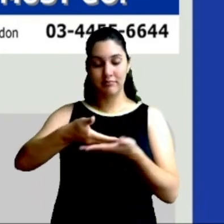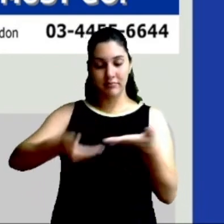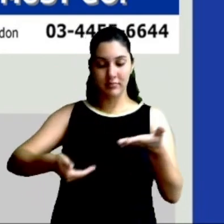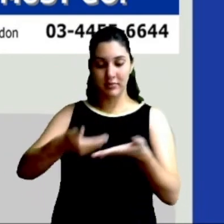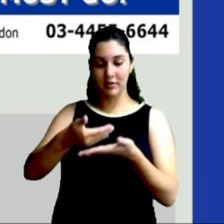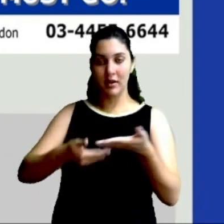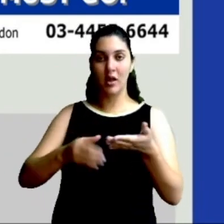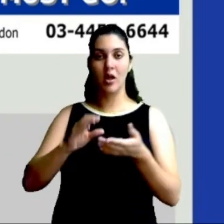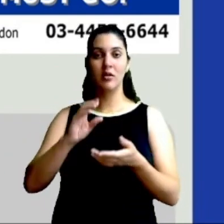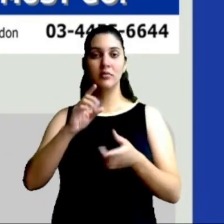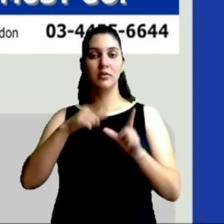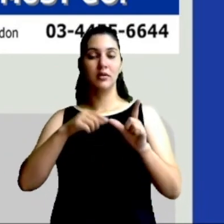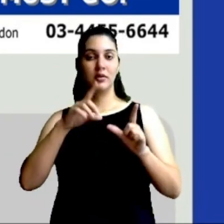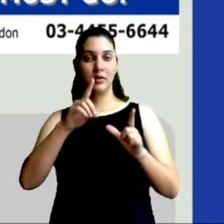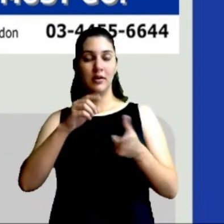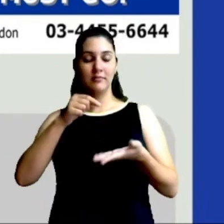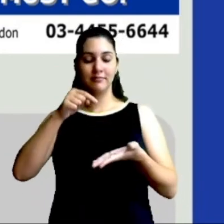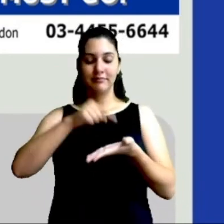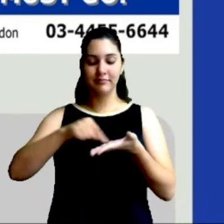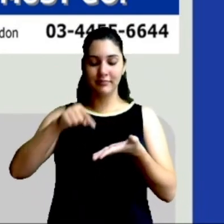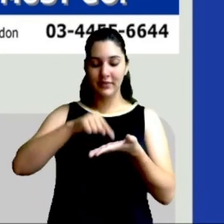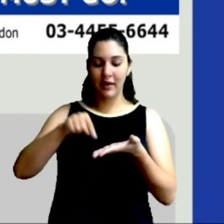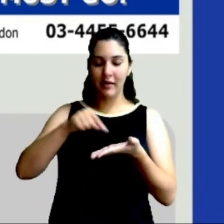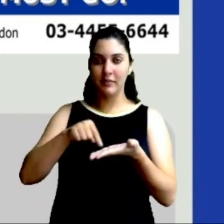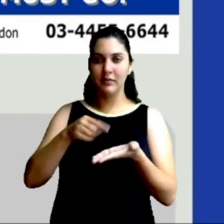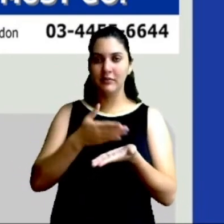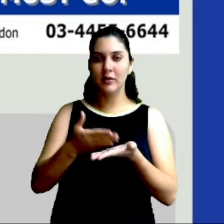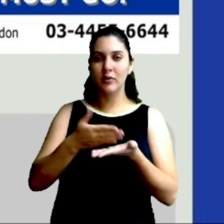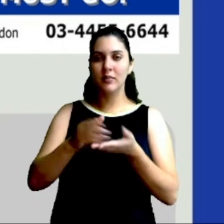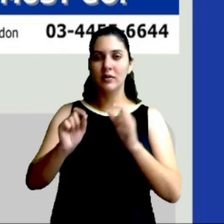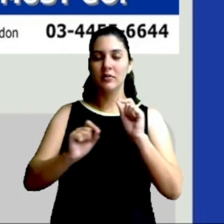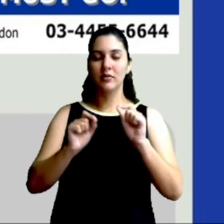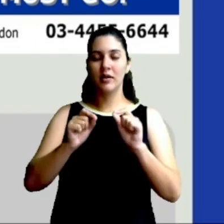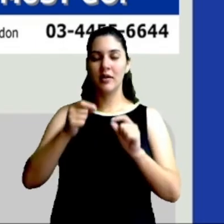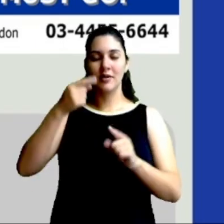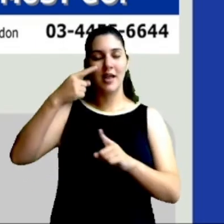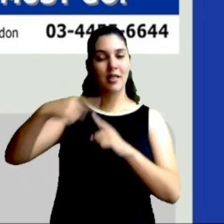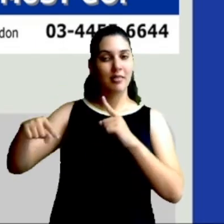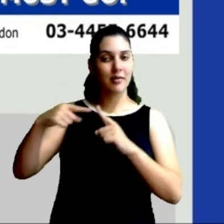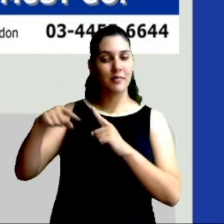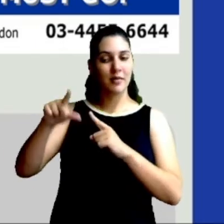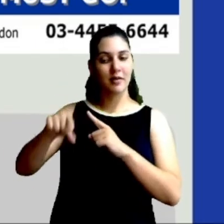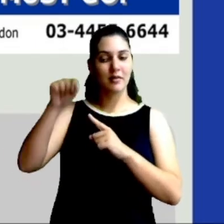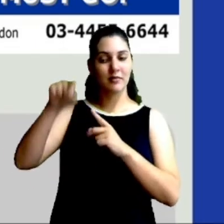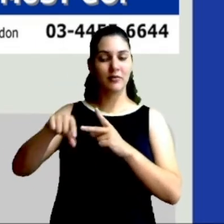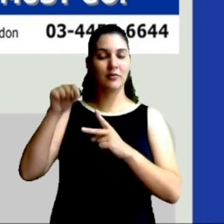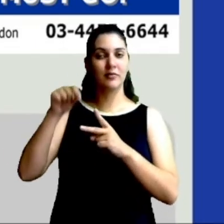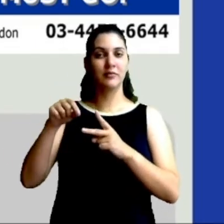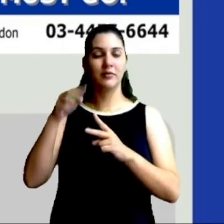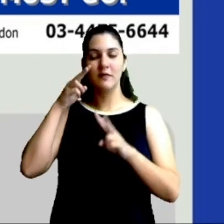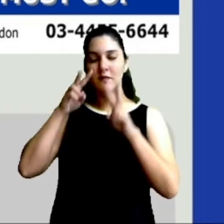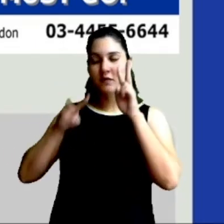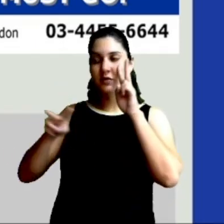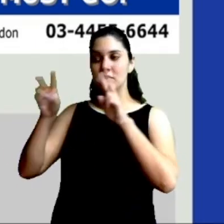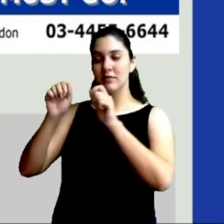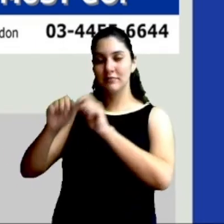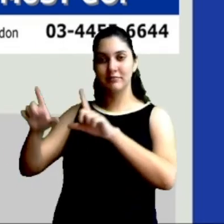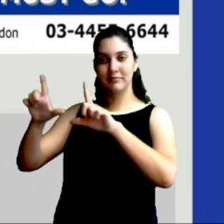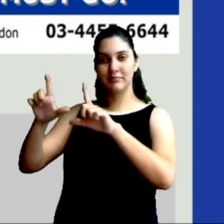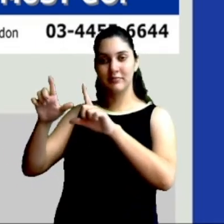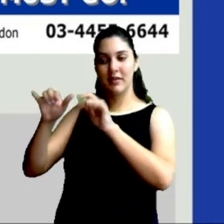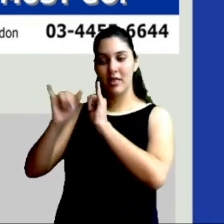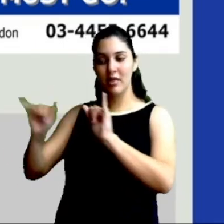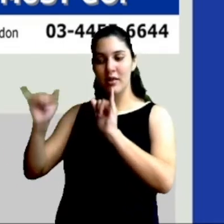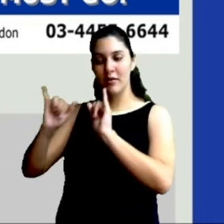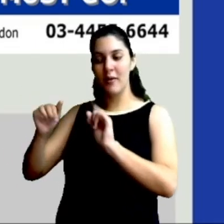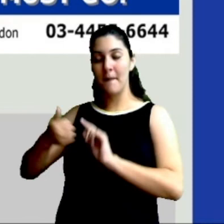os tablets. Então você vai começando cortando as opções. E olhando lá no anúncio você pode até fazer isso.